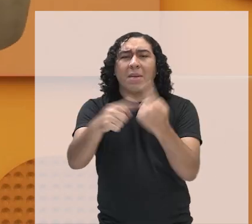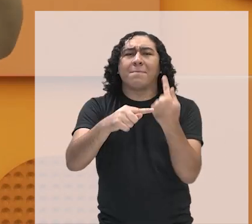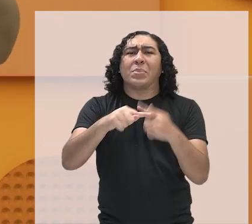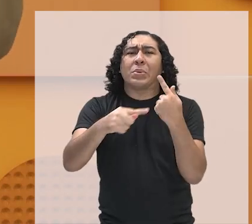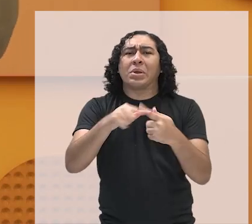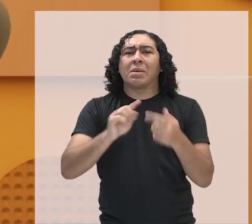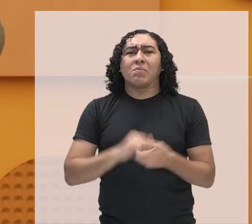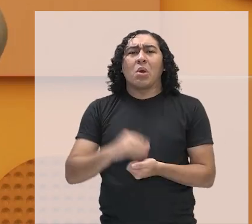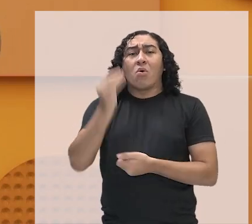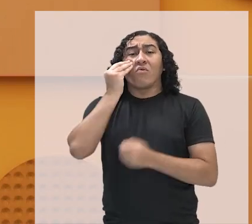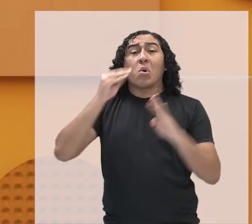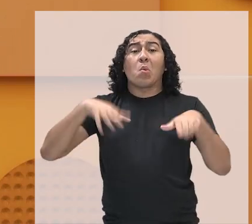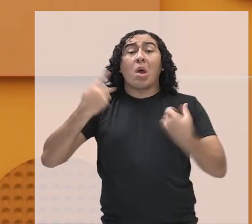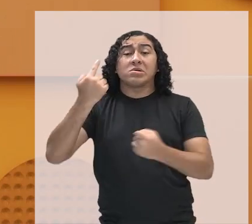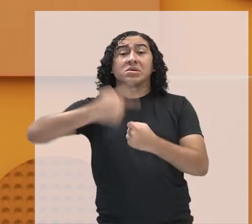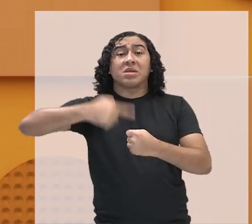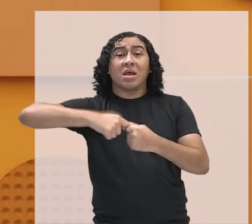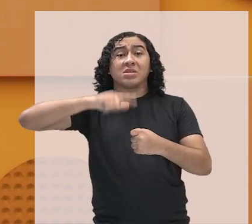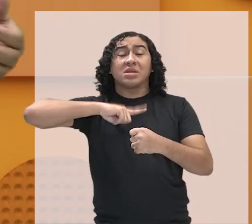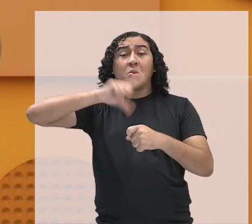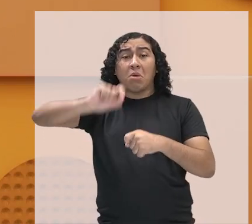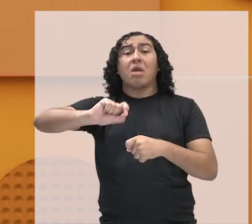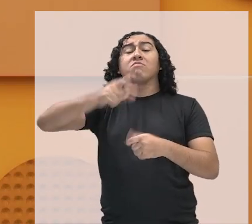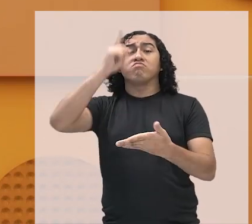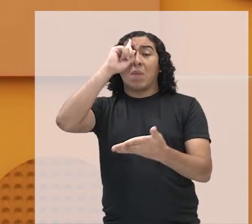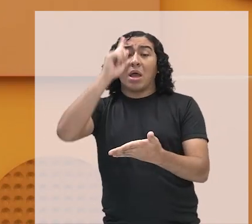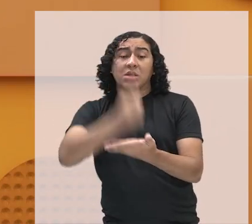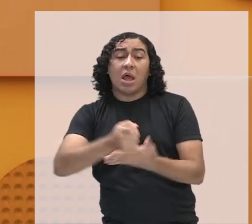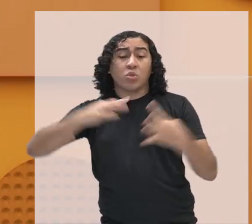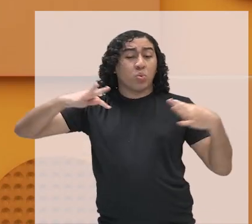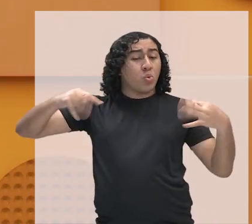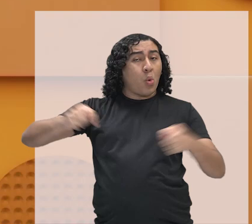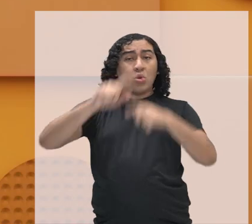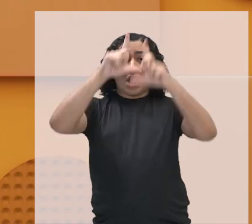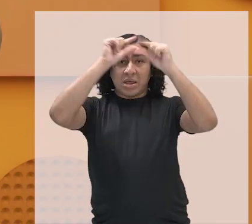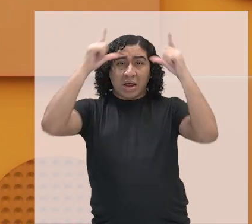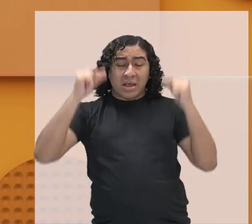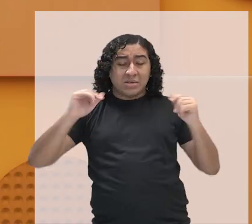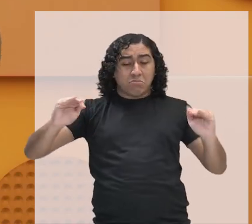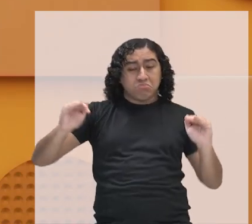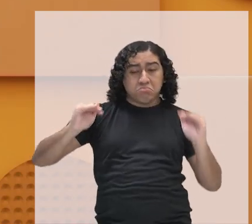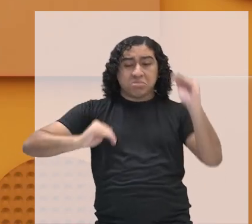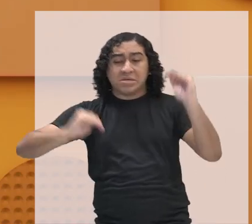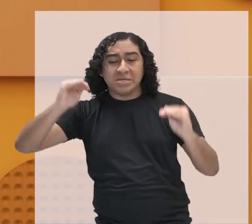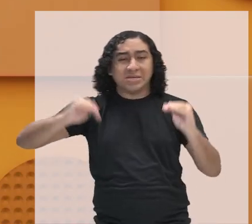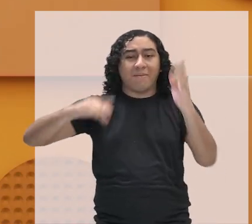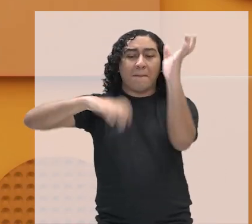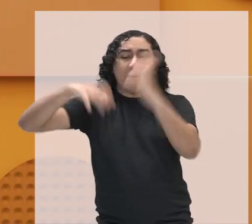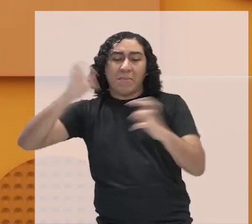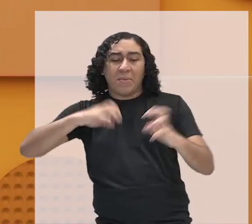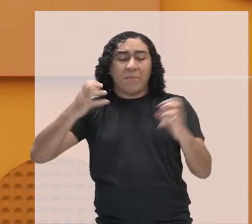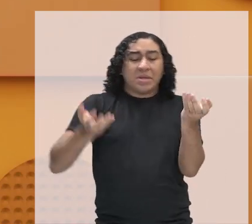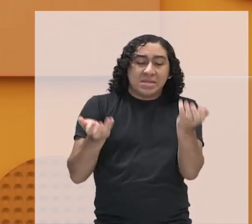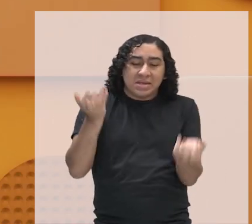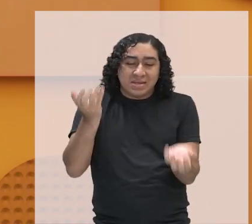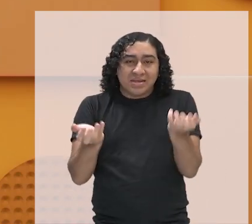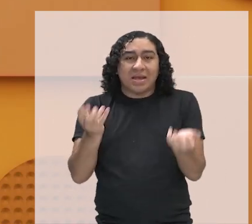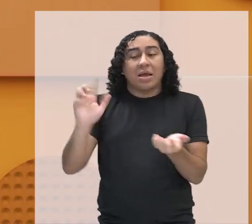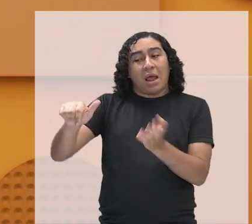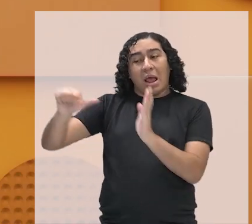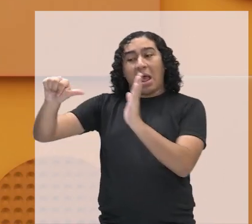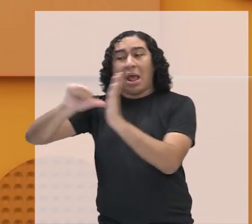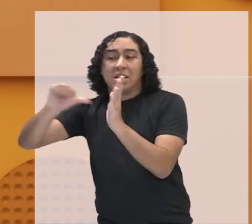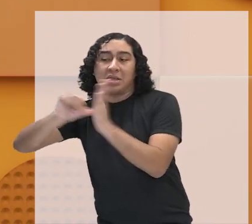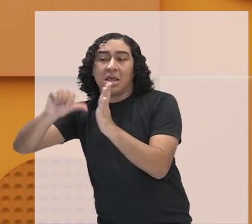ver quem é aquela cidade que vai realmente comandar esse mundo grego. Já falei para vocês e caracterizei. Atenas, cidade então ligadas